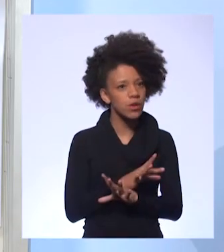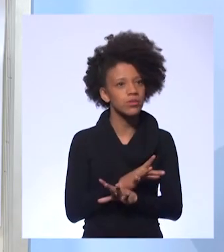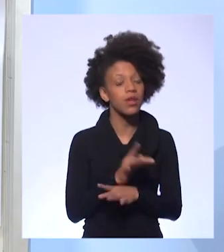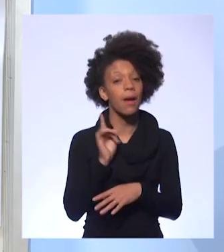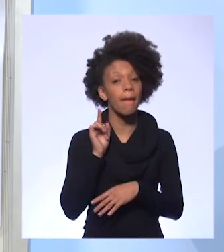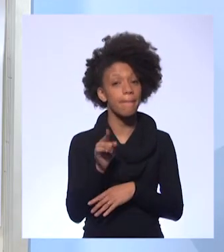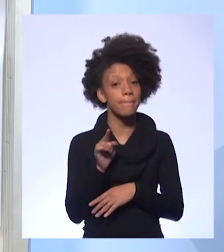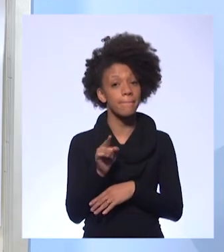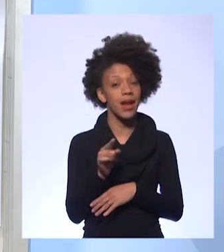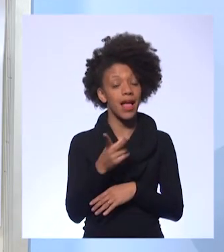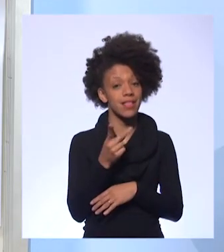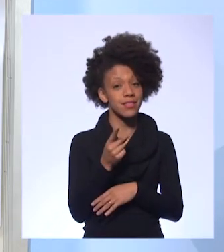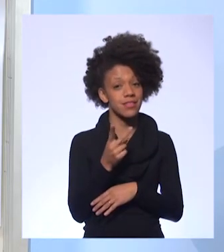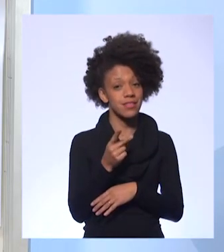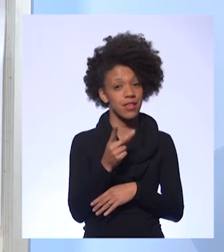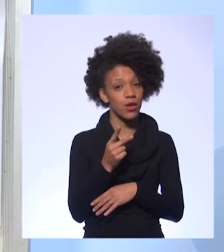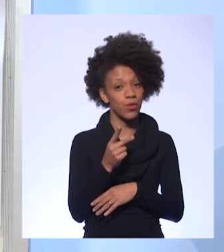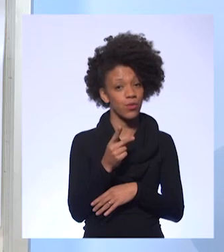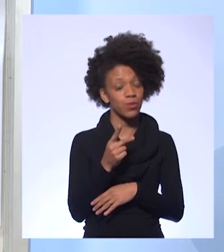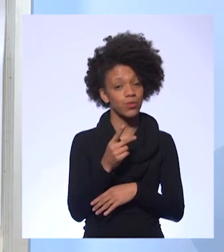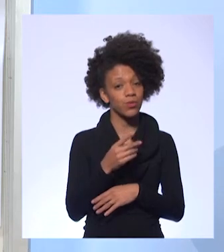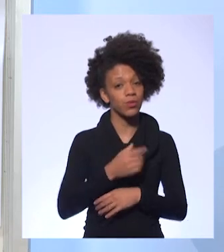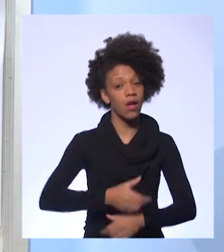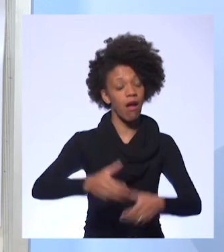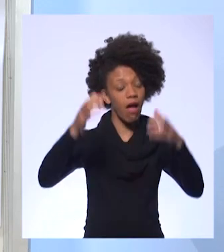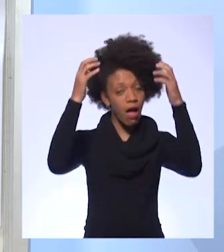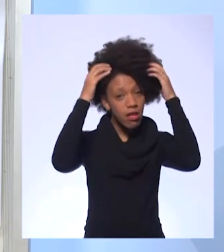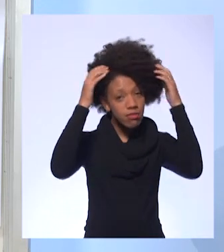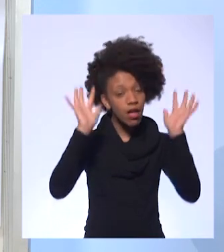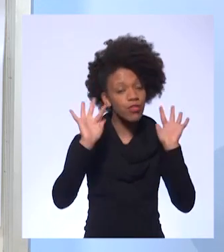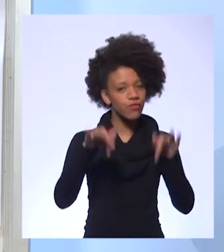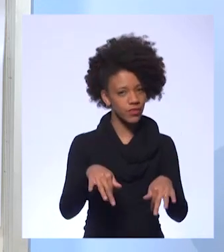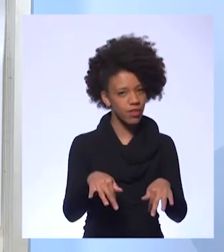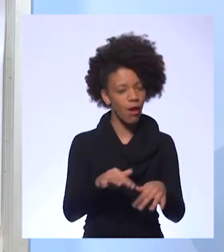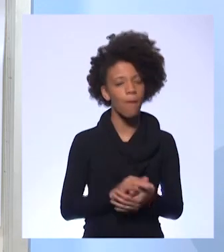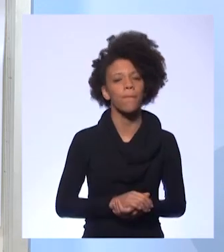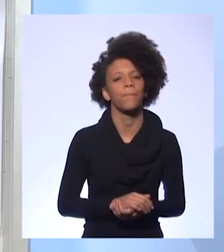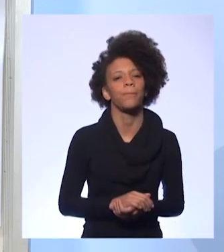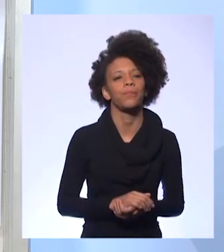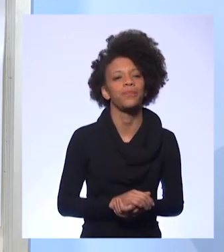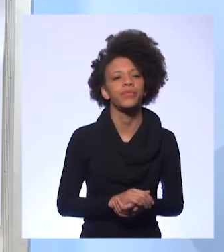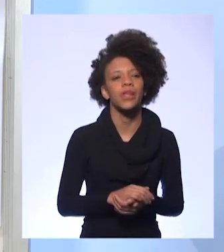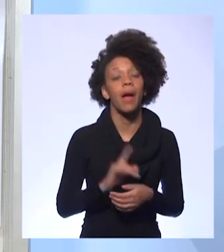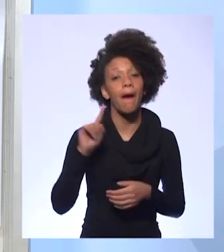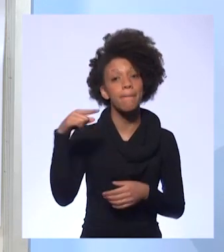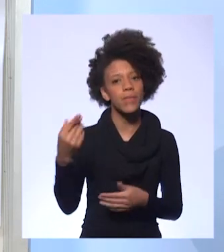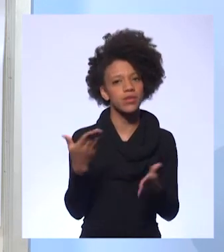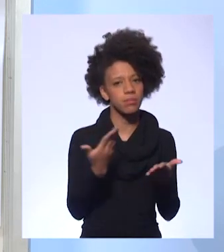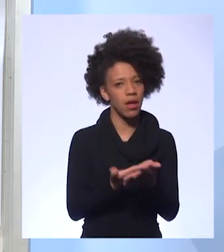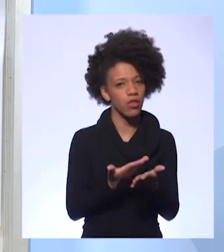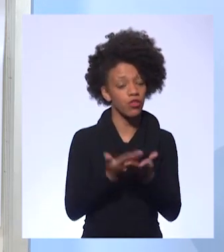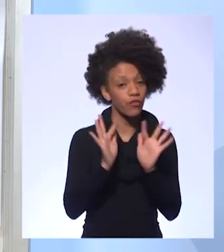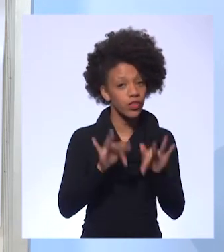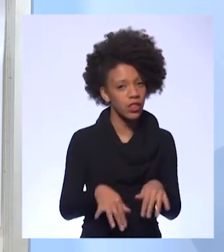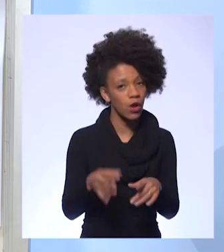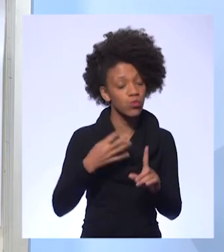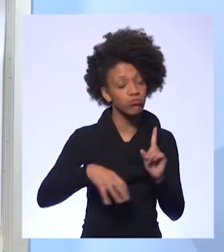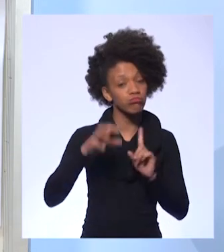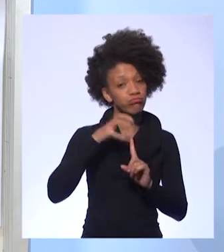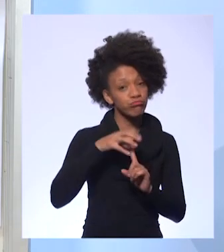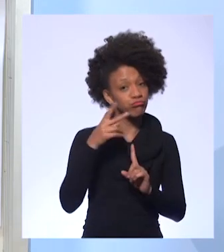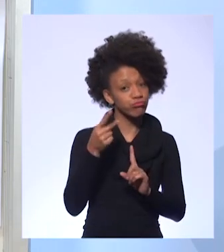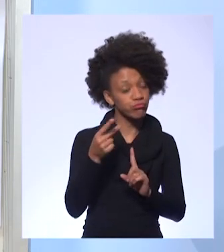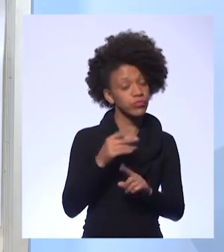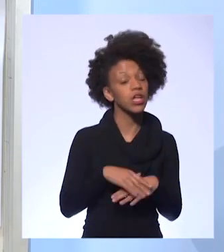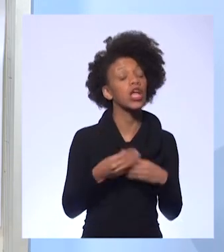para a segunda o segundo reinado o final está bem vamos na próxima aula falar sobre o final do segundo reinado